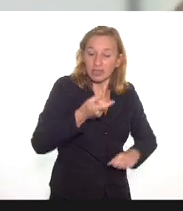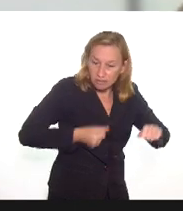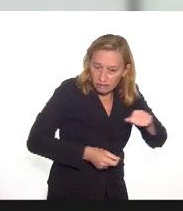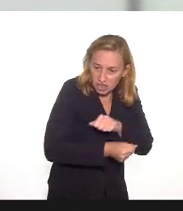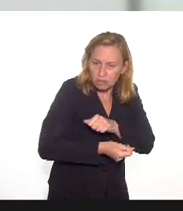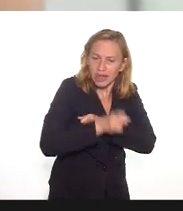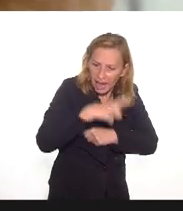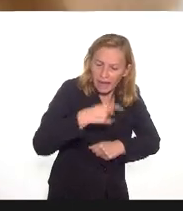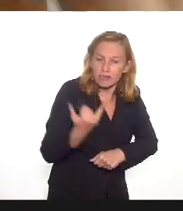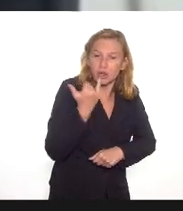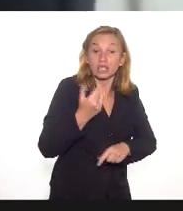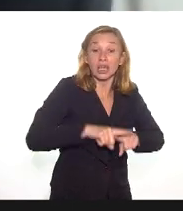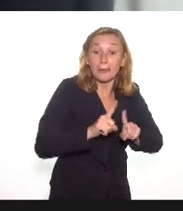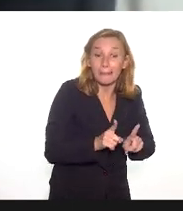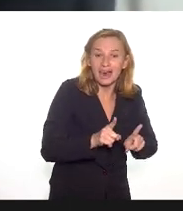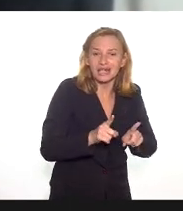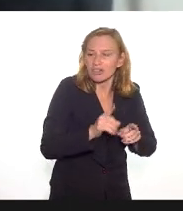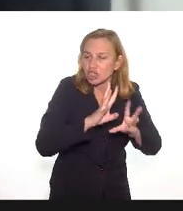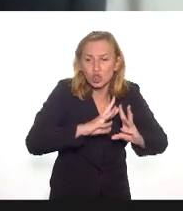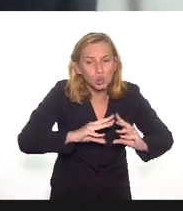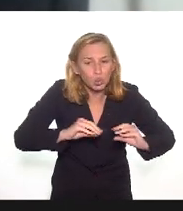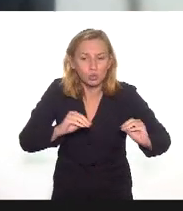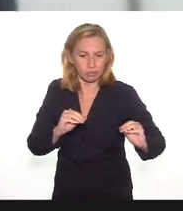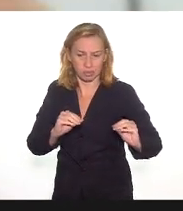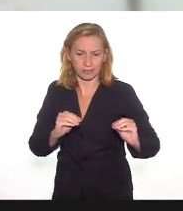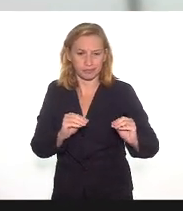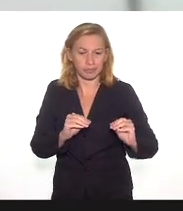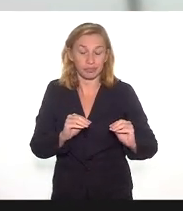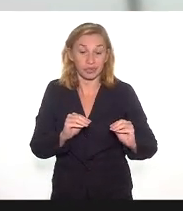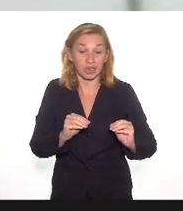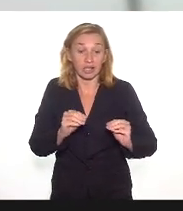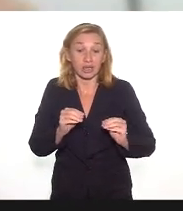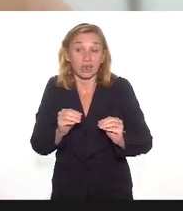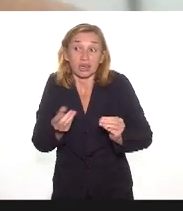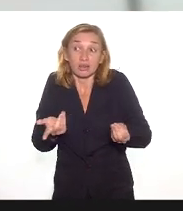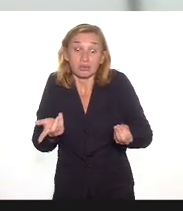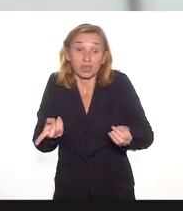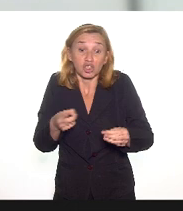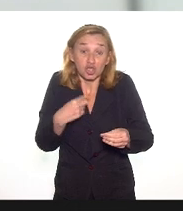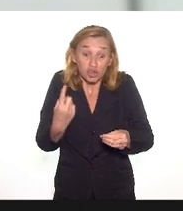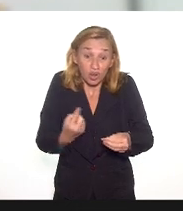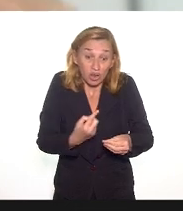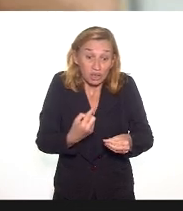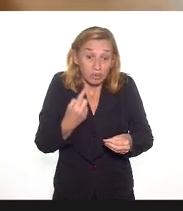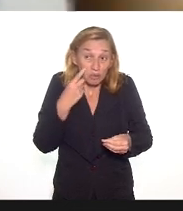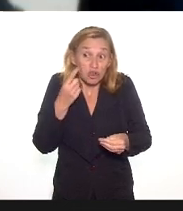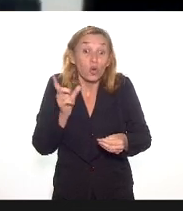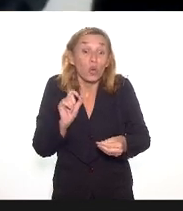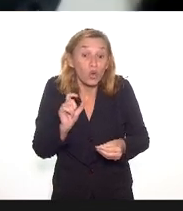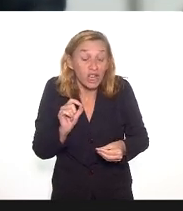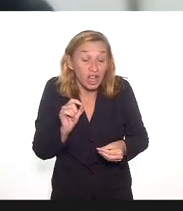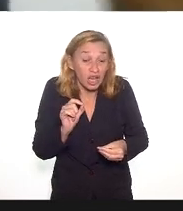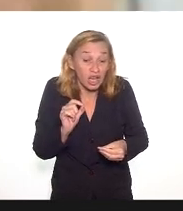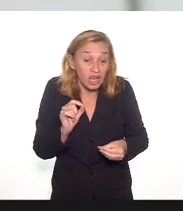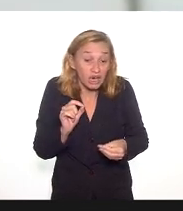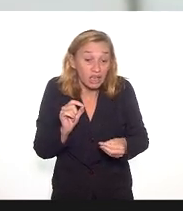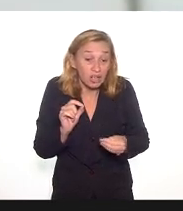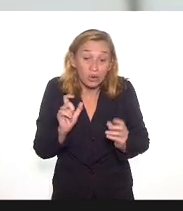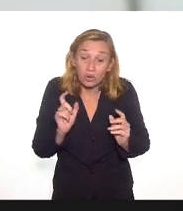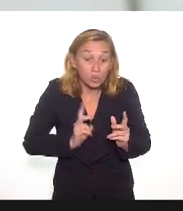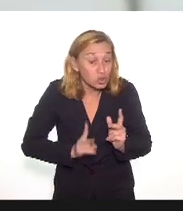importante, mas ele vai se esvair. E, daqui a pouco, nós estaremos no mesmo